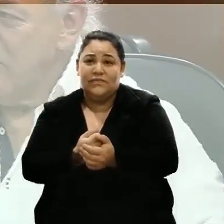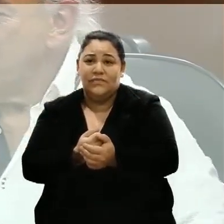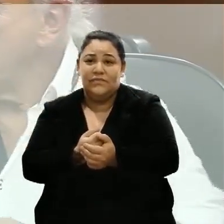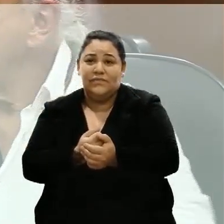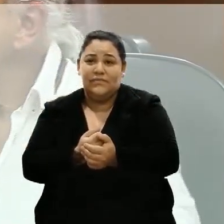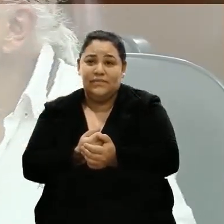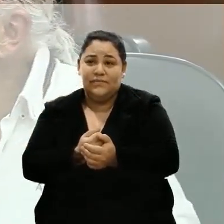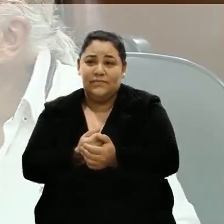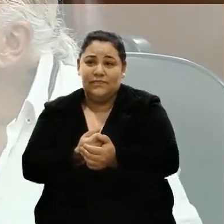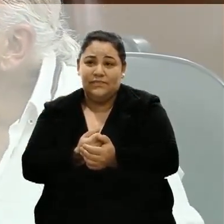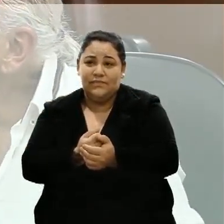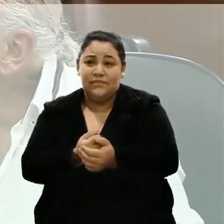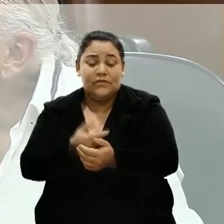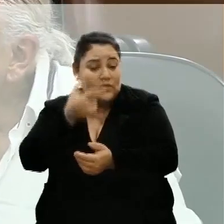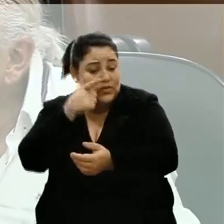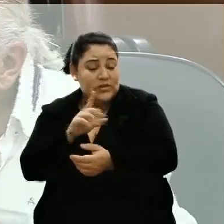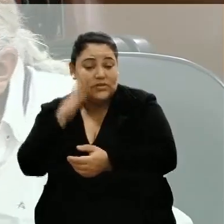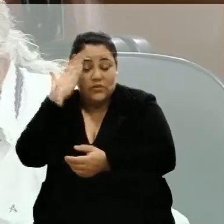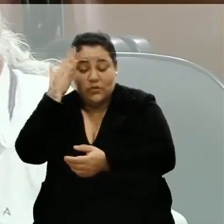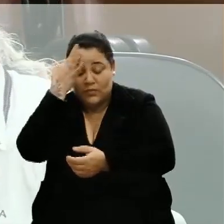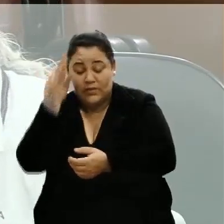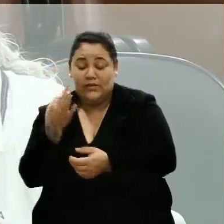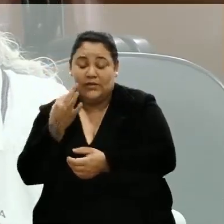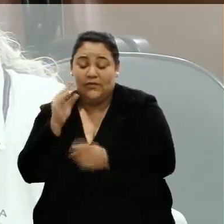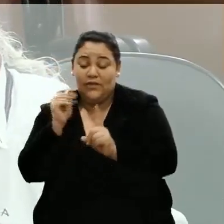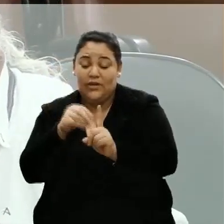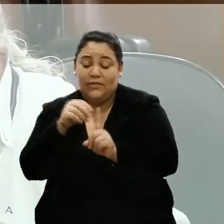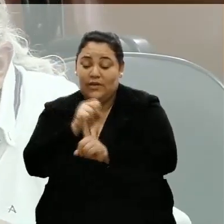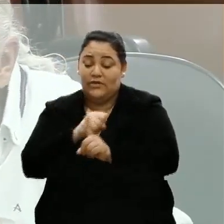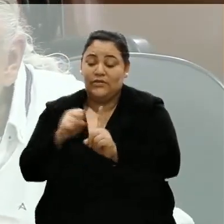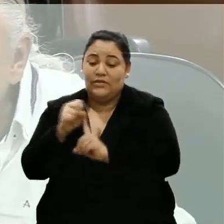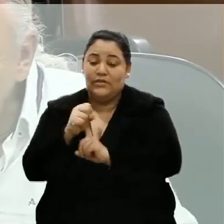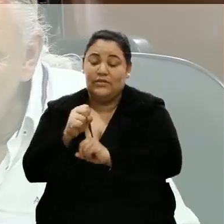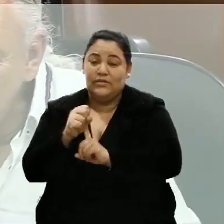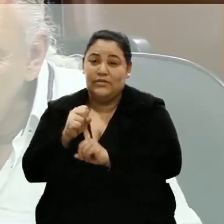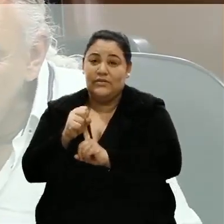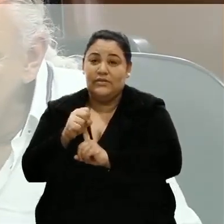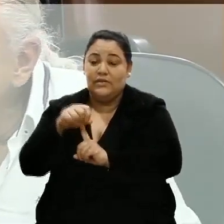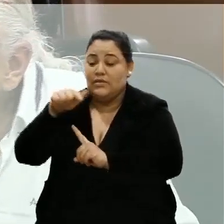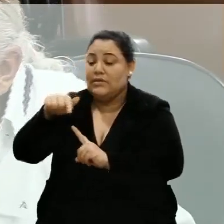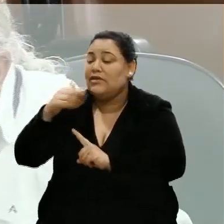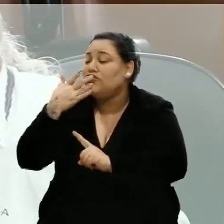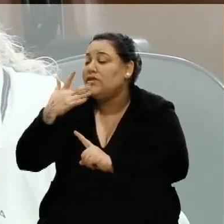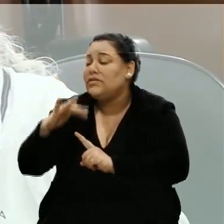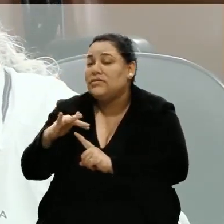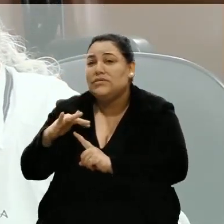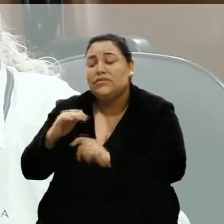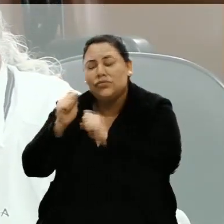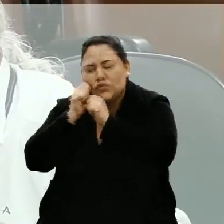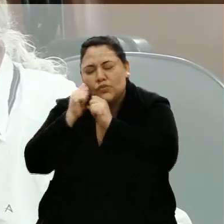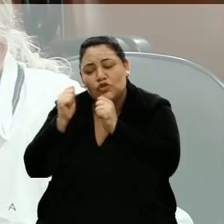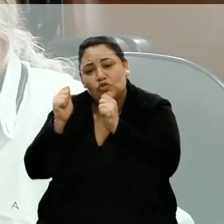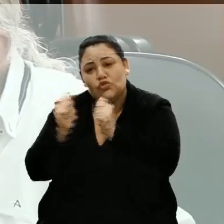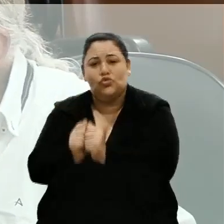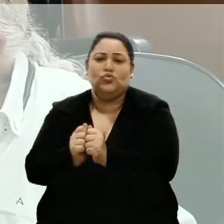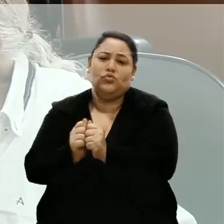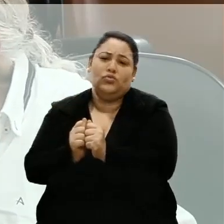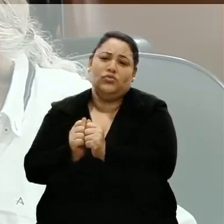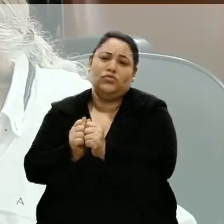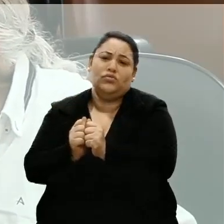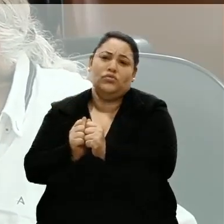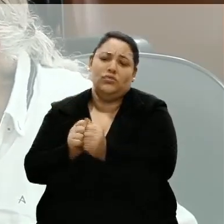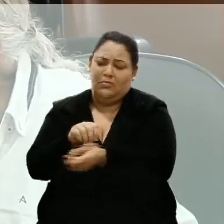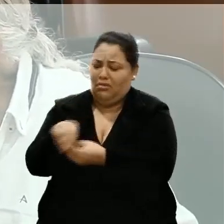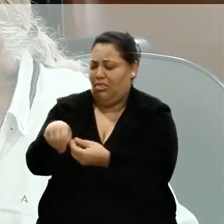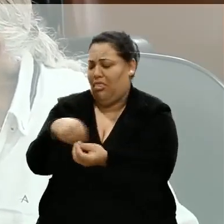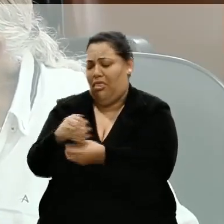entenderam a vulnerabilidade social. O senhor pôde ver que aquelas pessoas, 7 crianças dormindo numa pecinha, uma em cima da outra. Uns